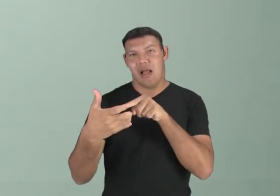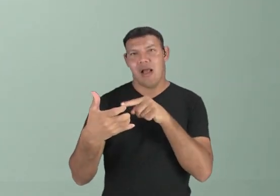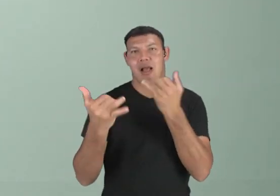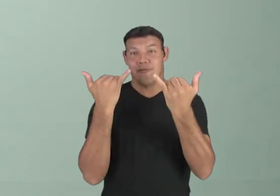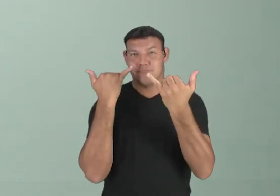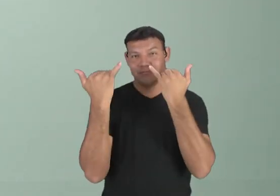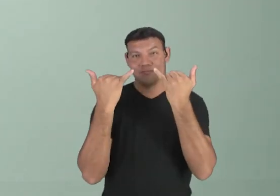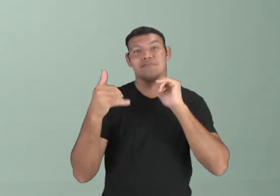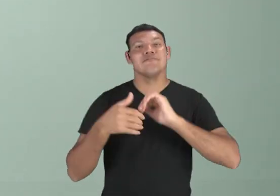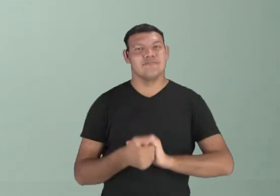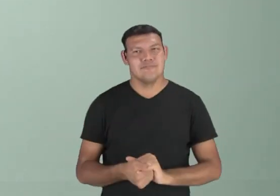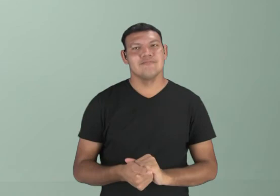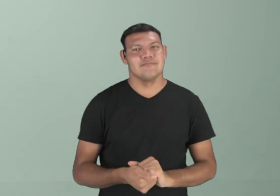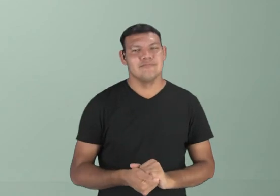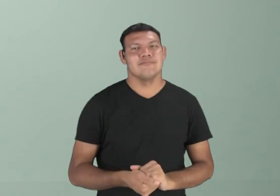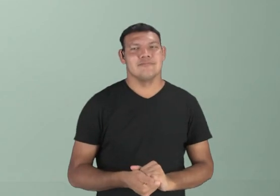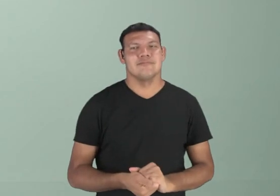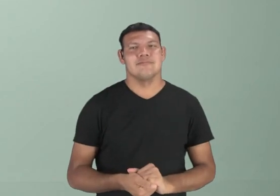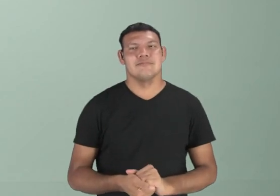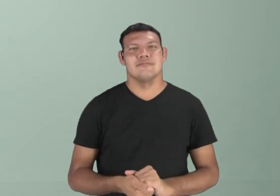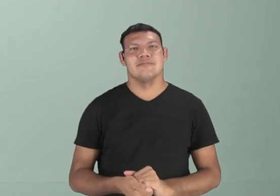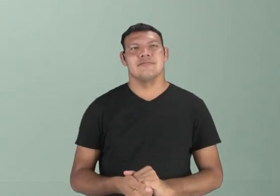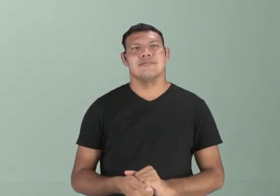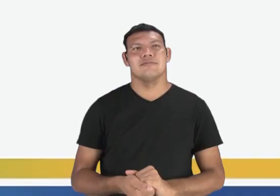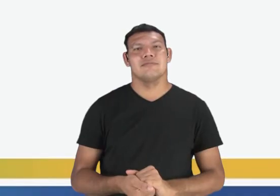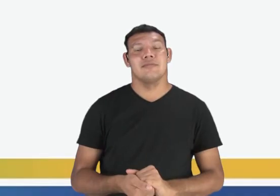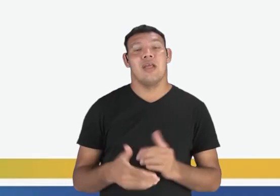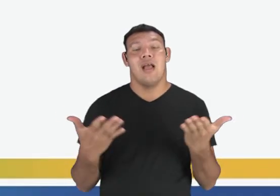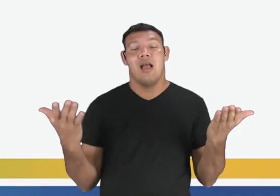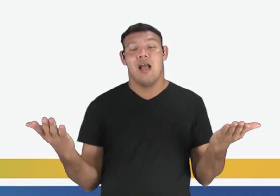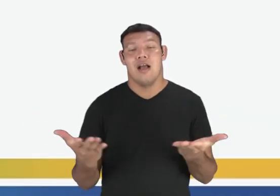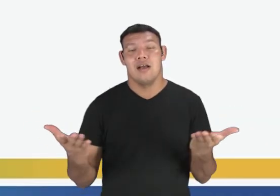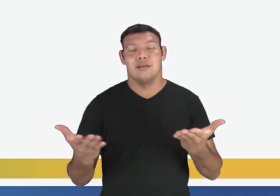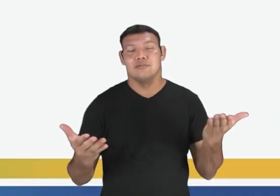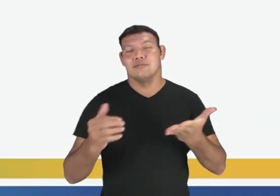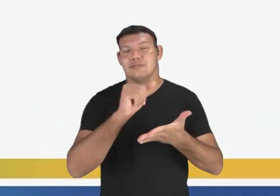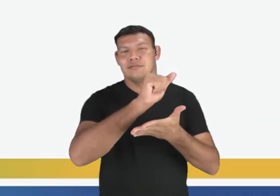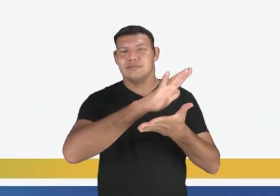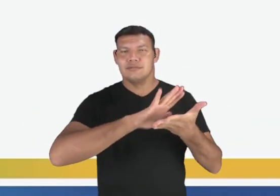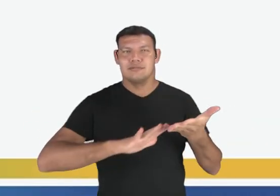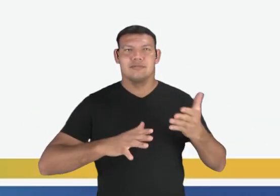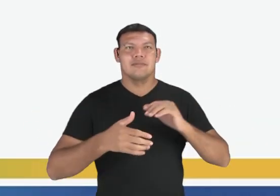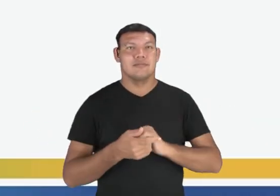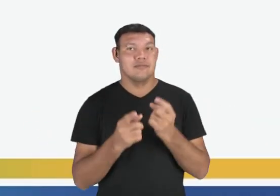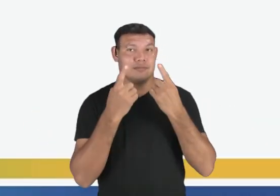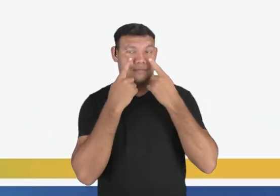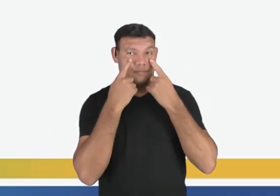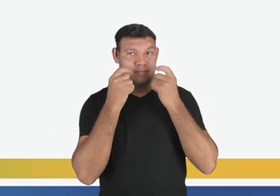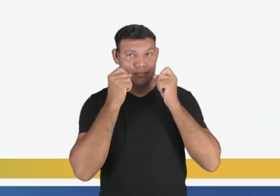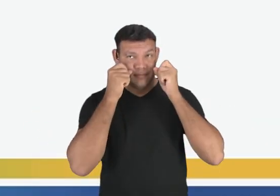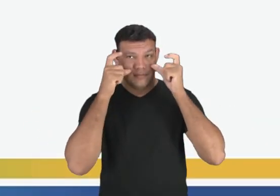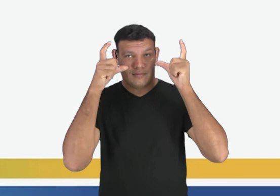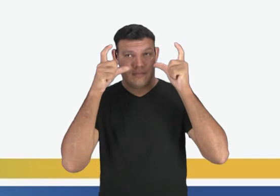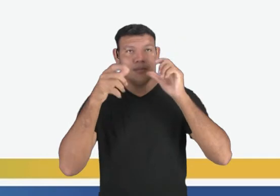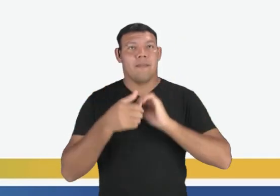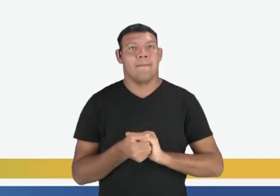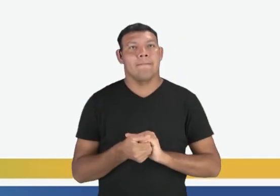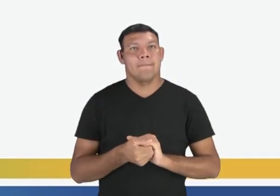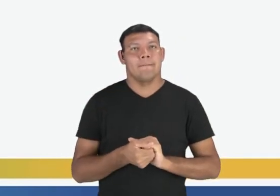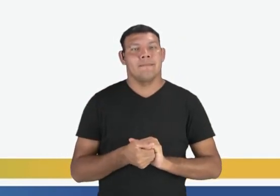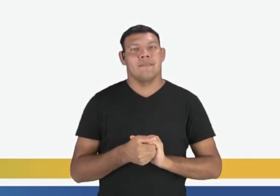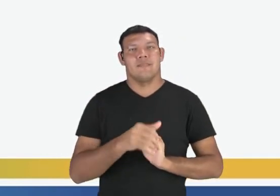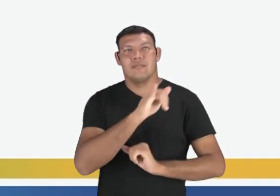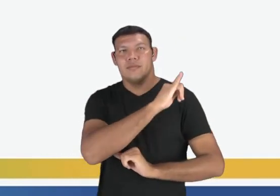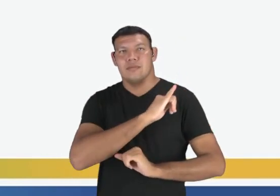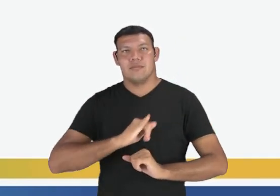com a ajuda de imagem de satélite. E aí vamos para o nosso exercitando, presta bem atenção. No Império